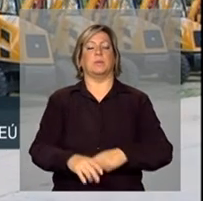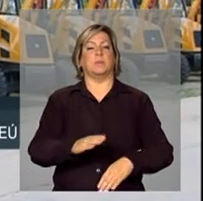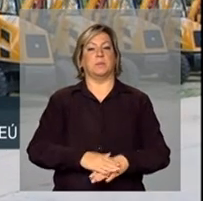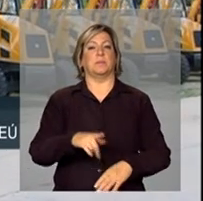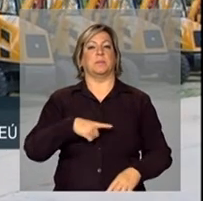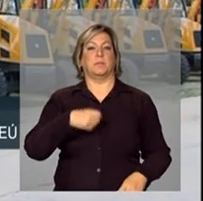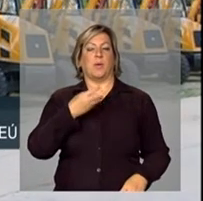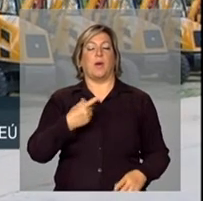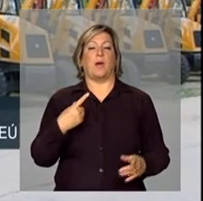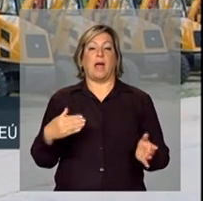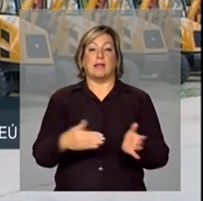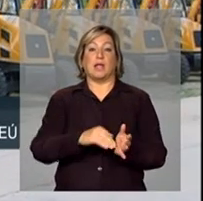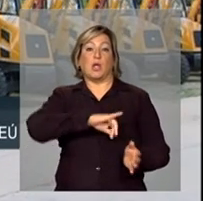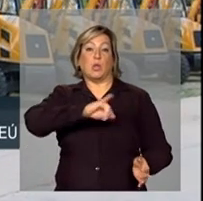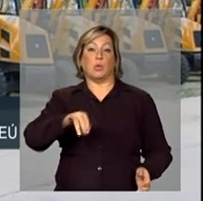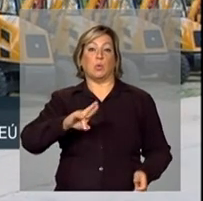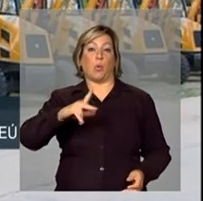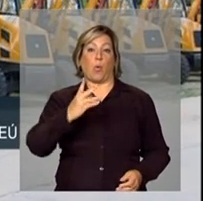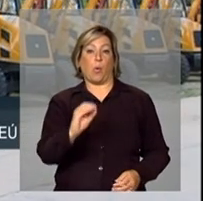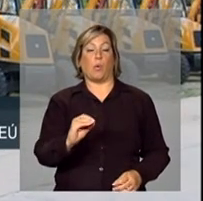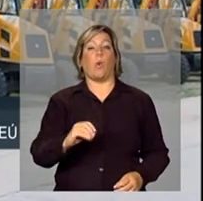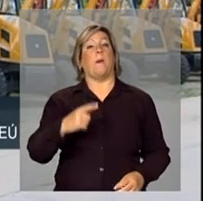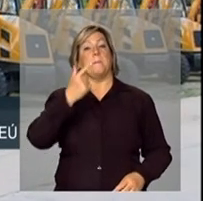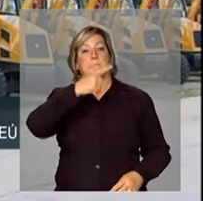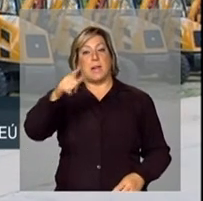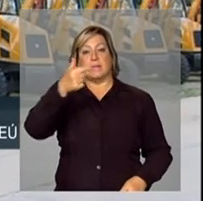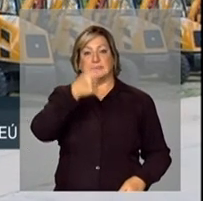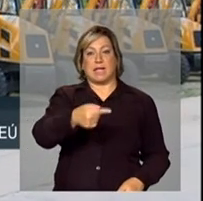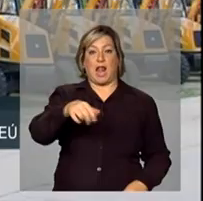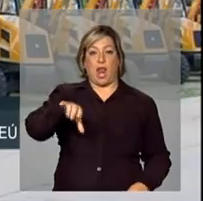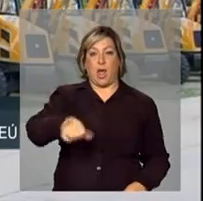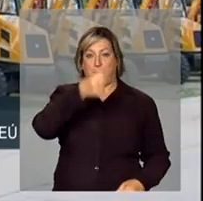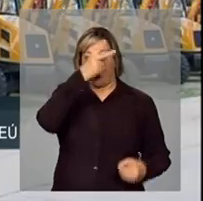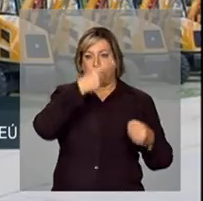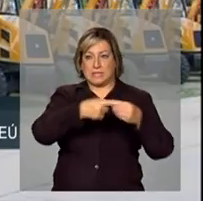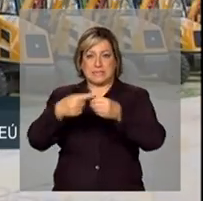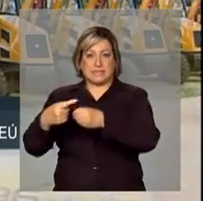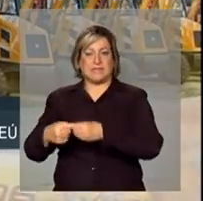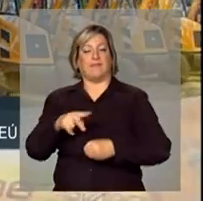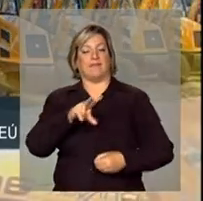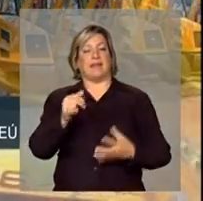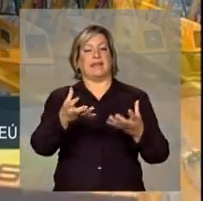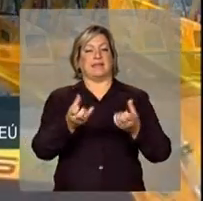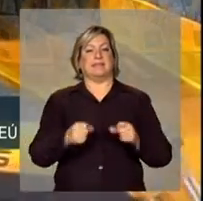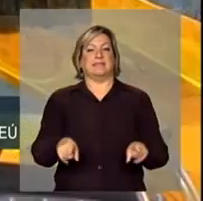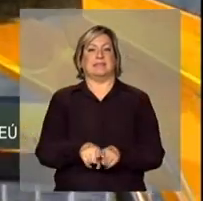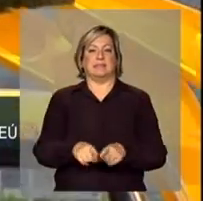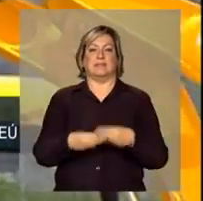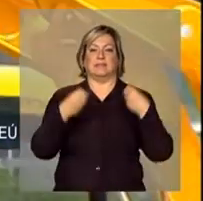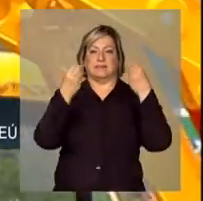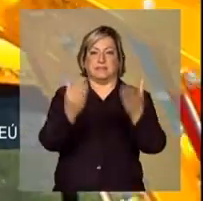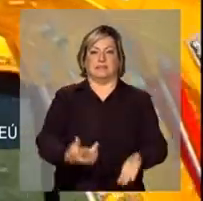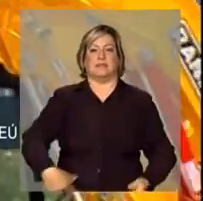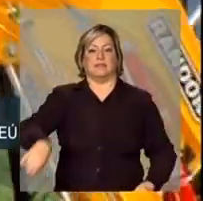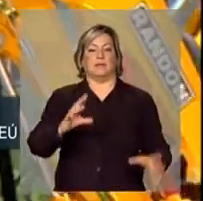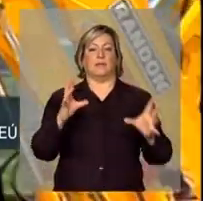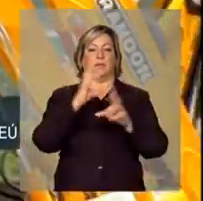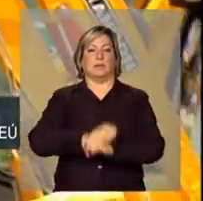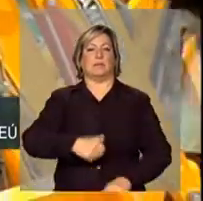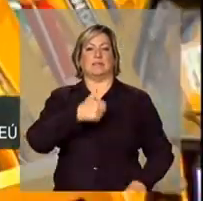julho, outros 79 municípios serão beneficiados, totalizando, portanto,